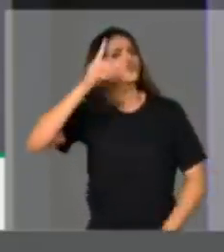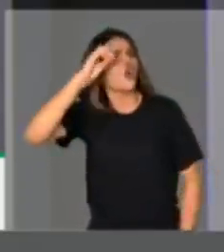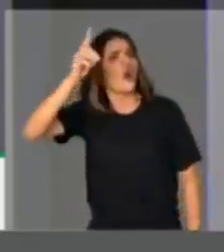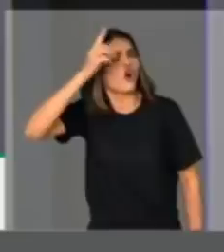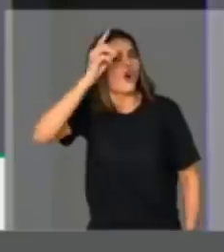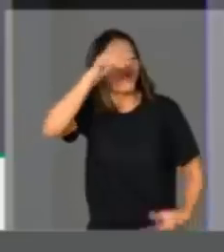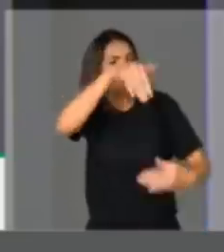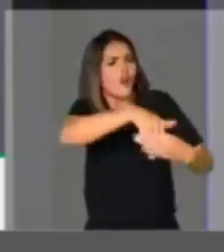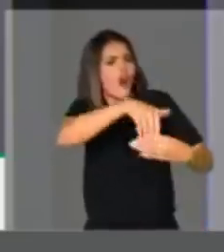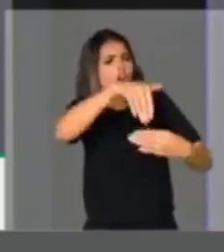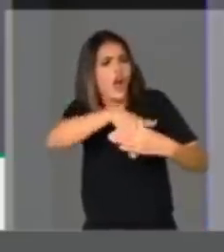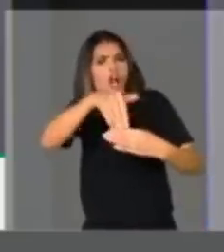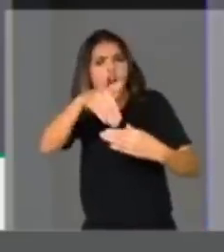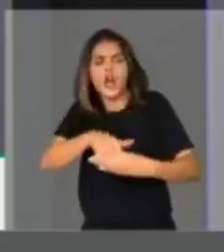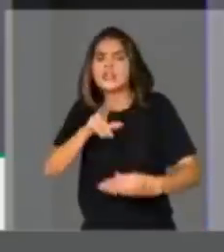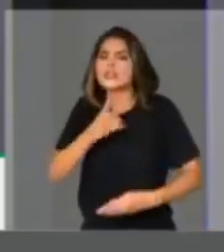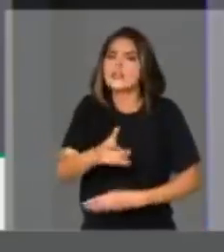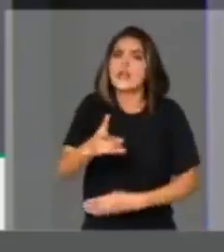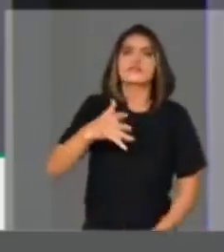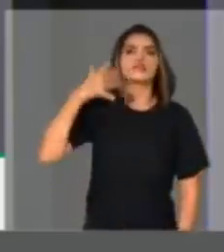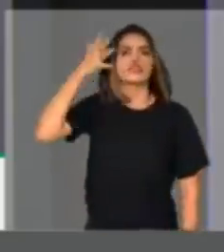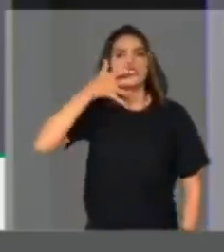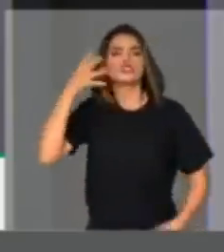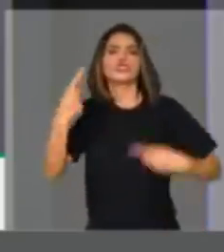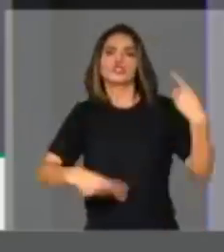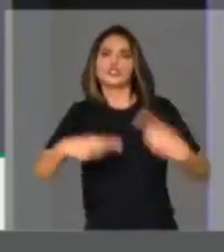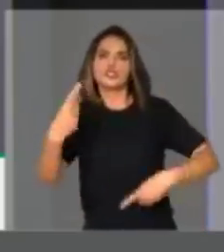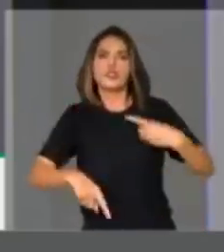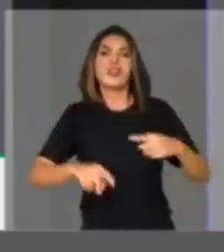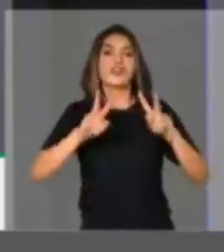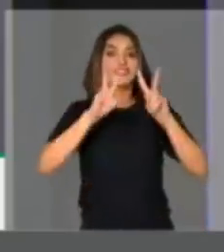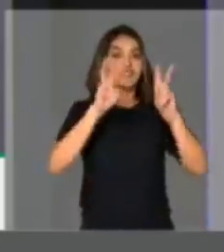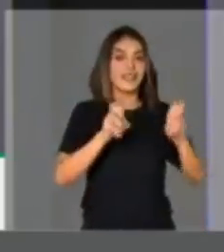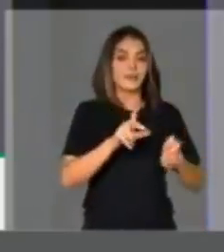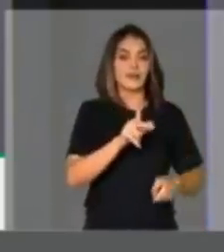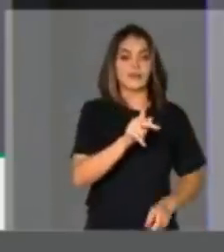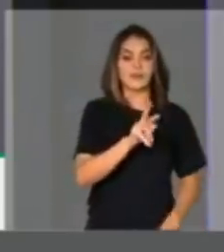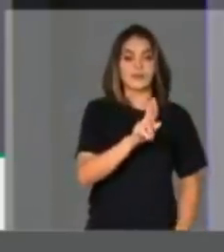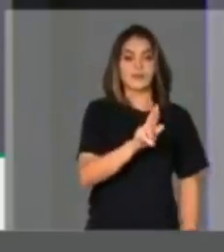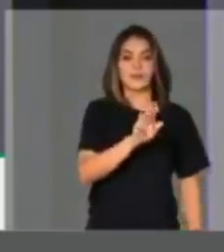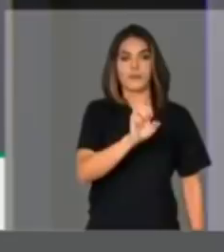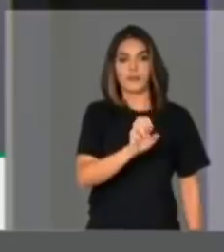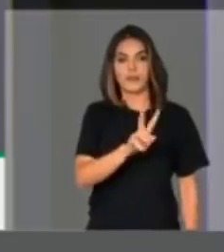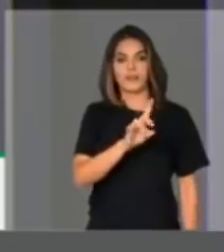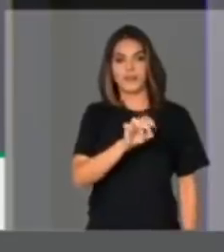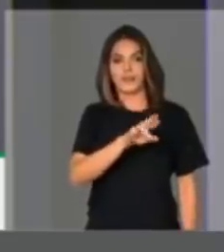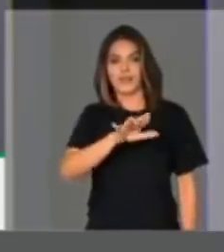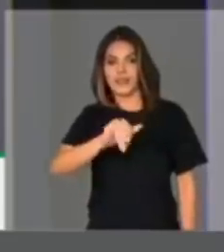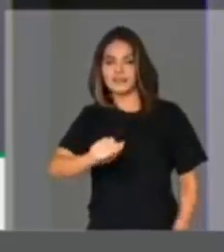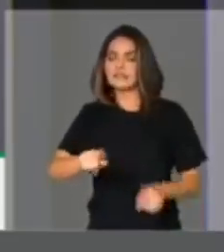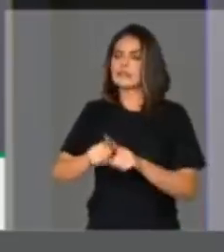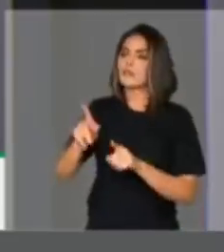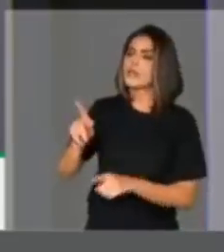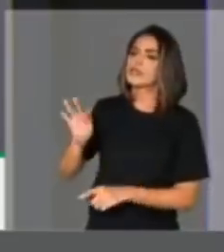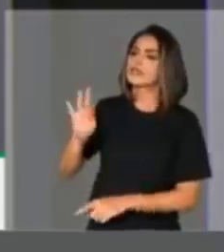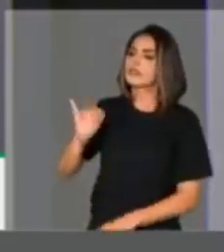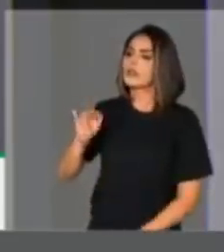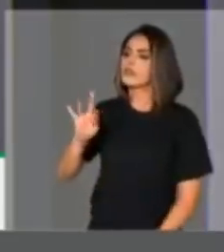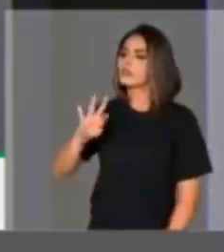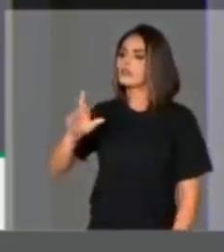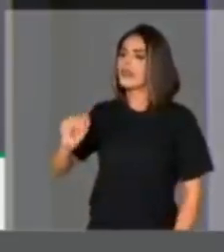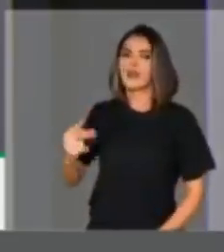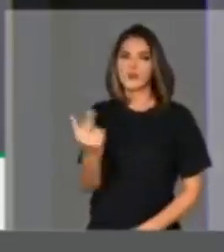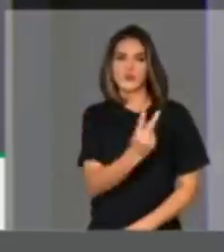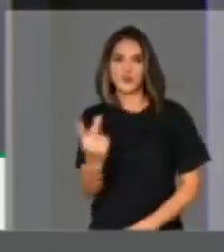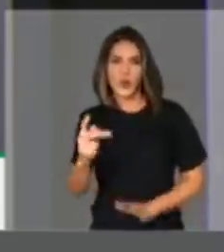as votações, nas discussões envolvendo a reforma previdenciária, nas discussões envolvendo a reforma tributária, são